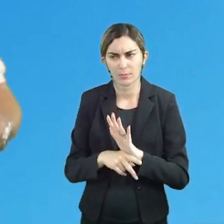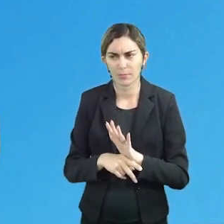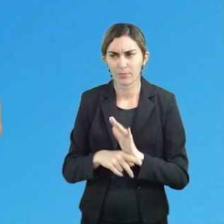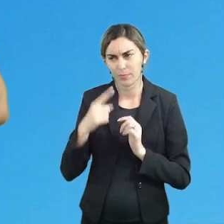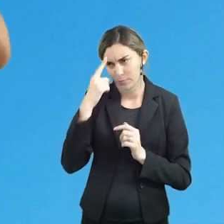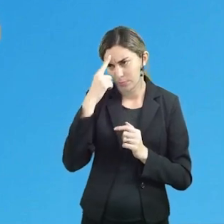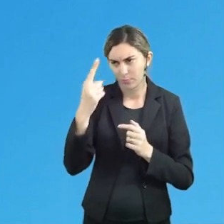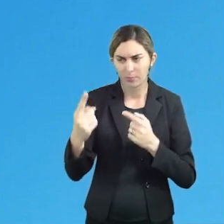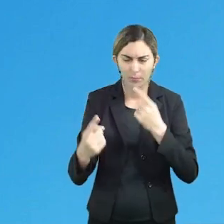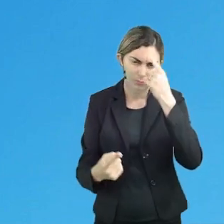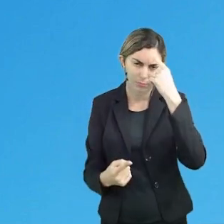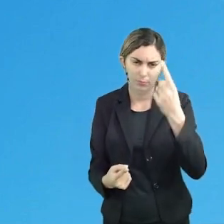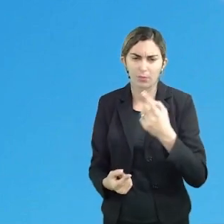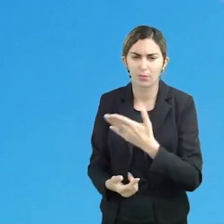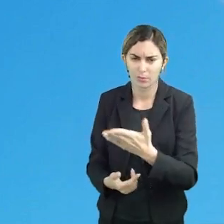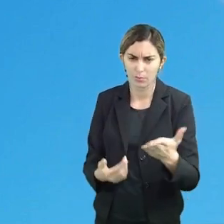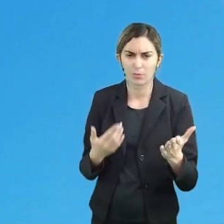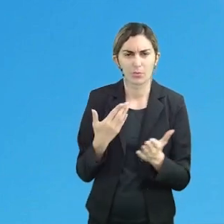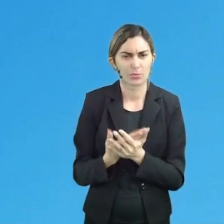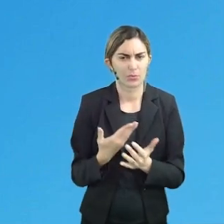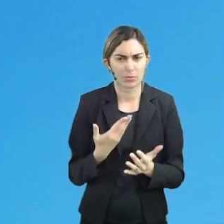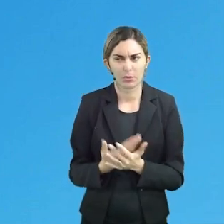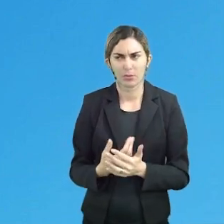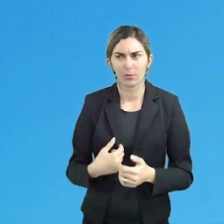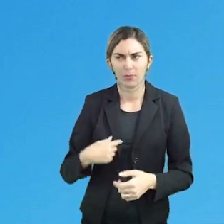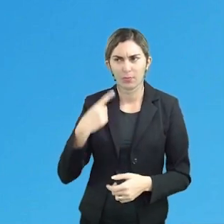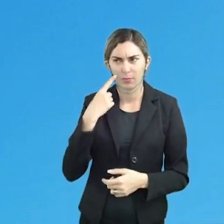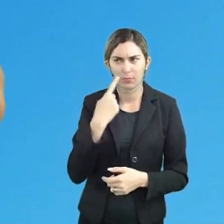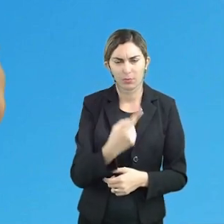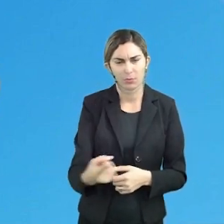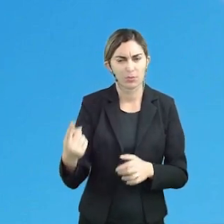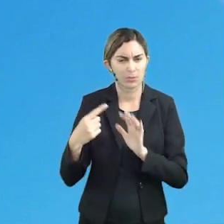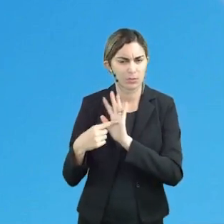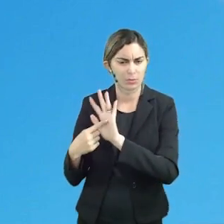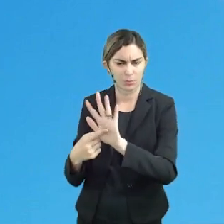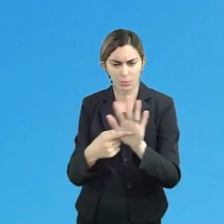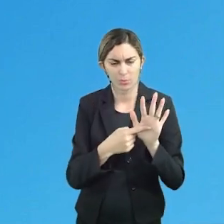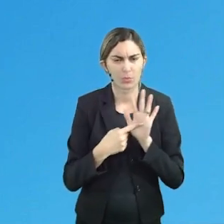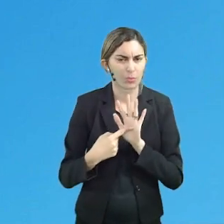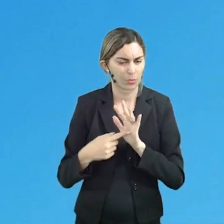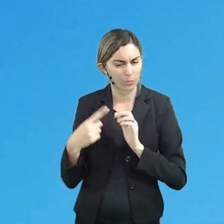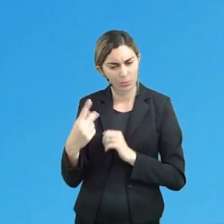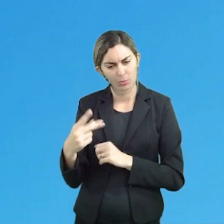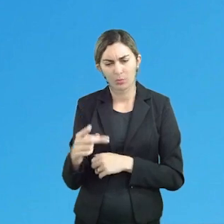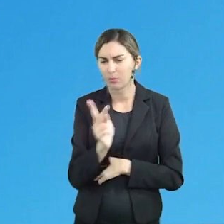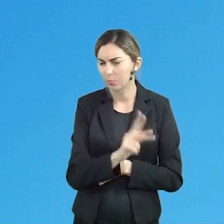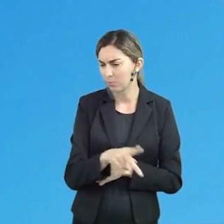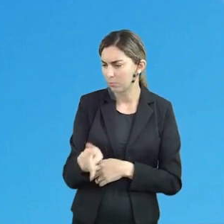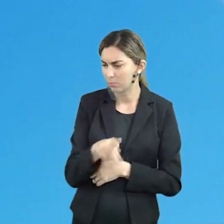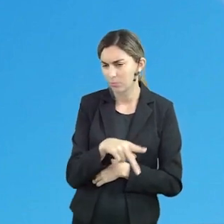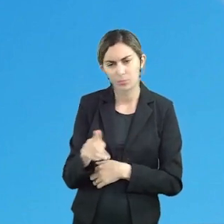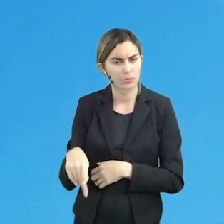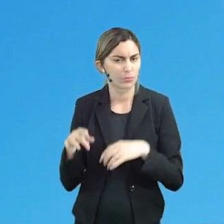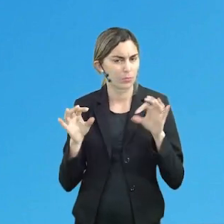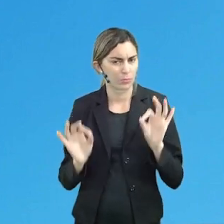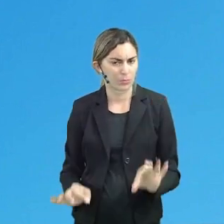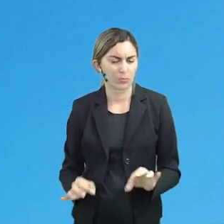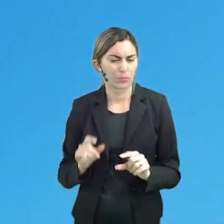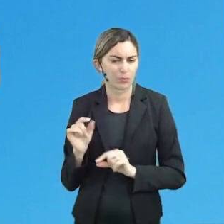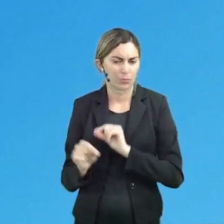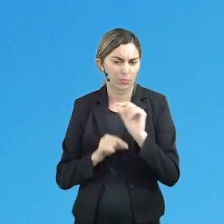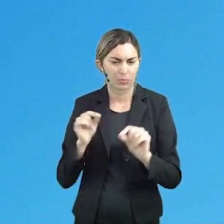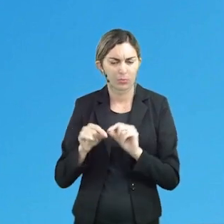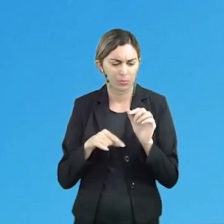seu ideário. Que tal, estudante, vocês apresentarem aos seus professores, certo? O quê?